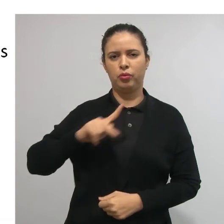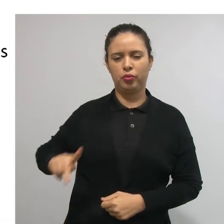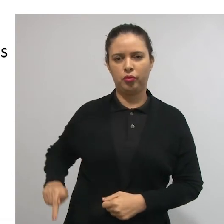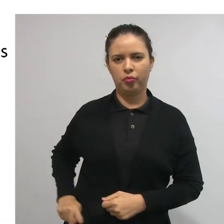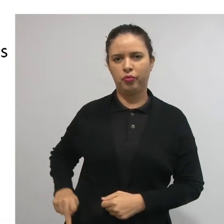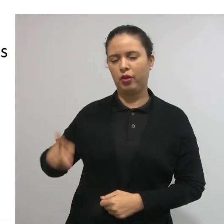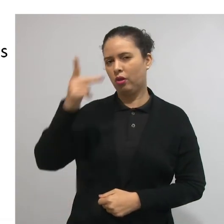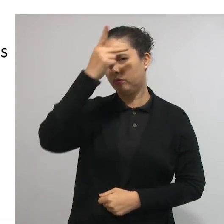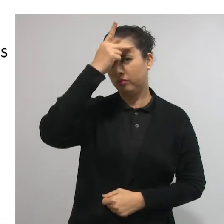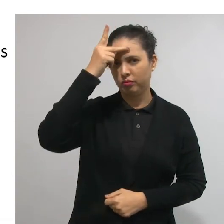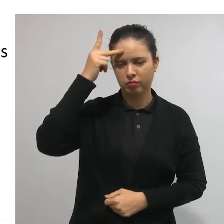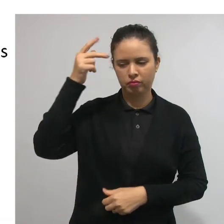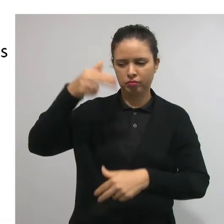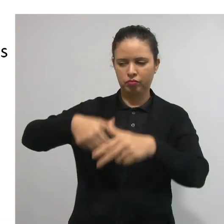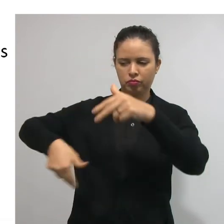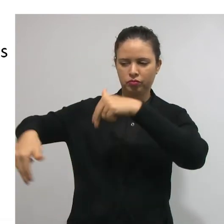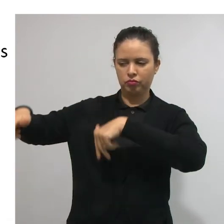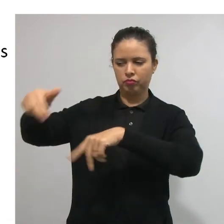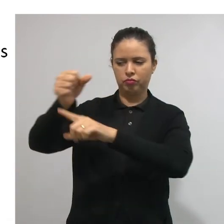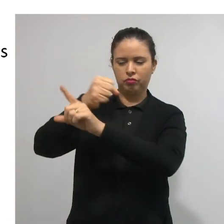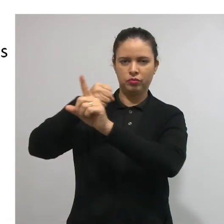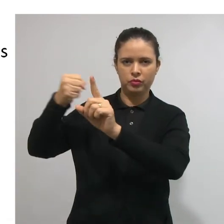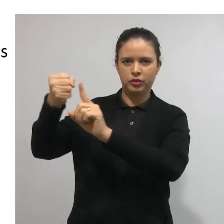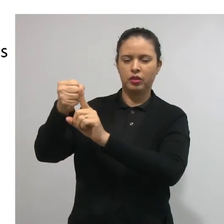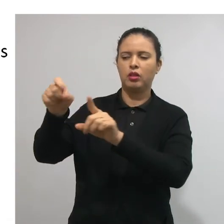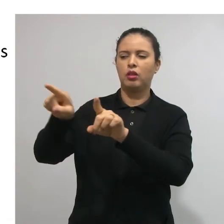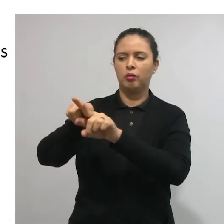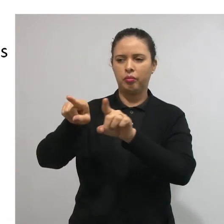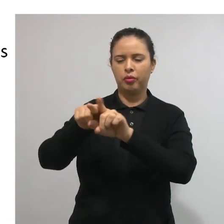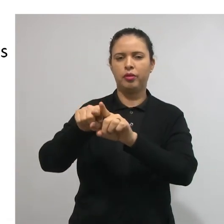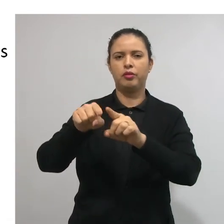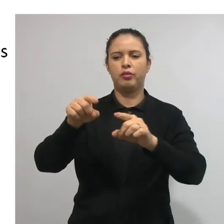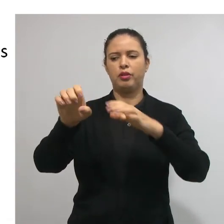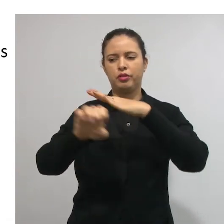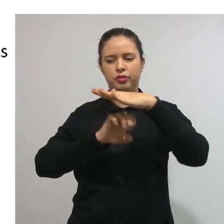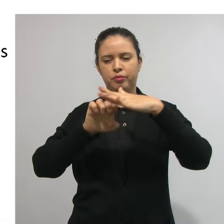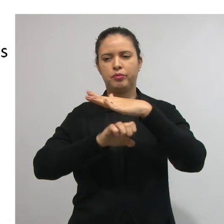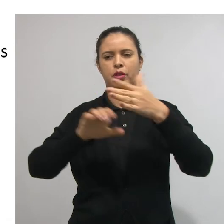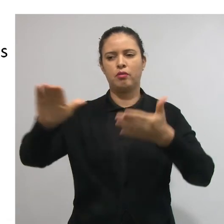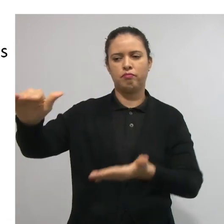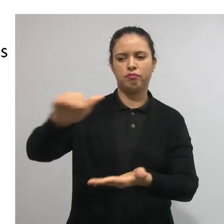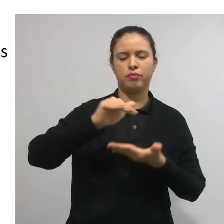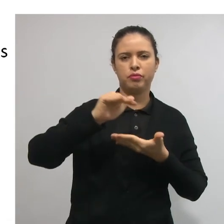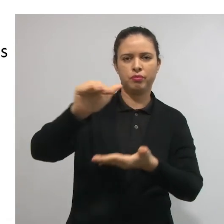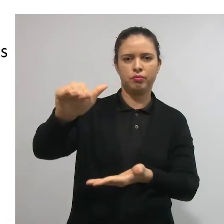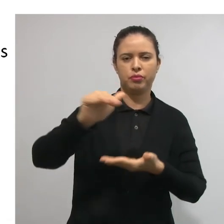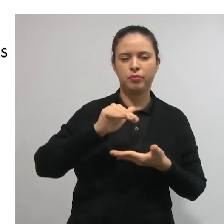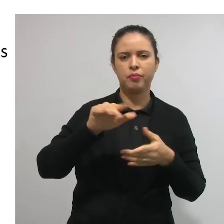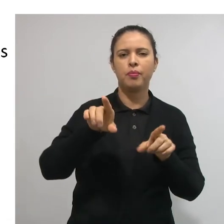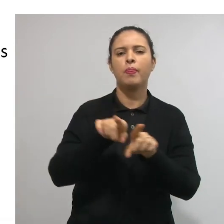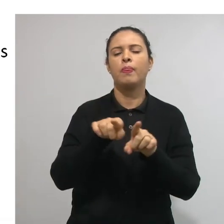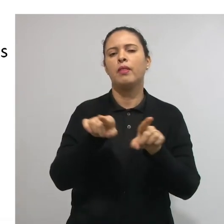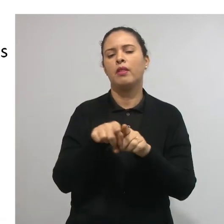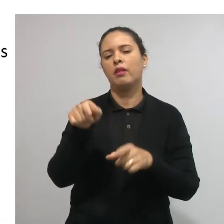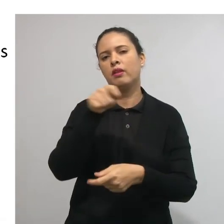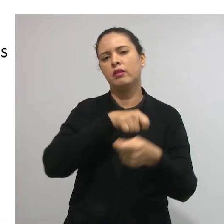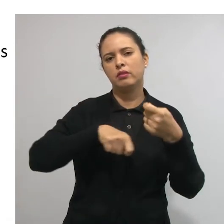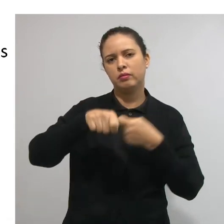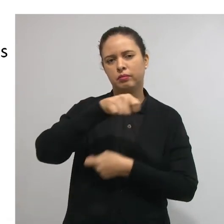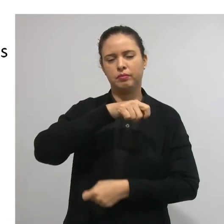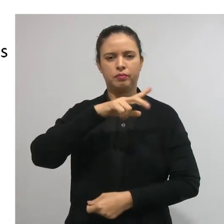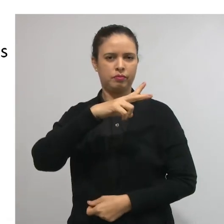cidadão, envolvendo-se aí com os fornecedores, envolvendo-se aí com a